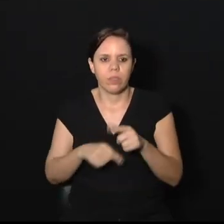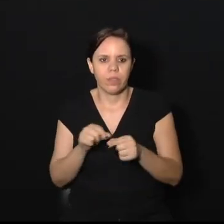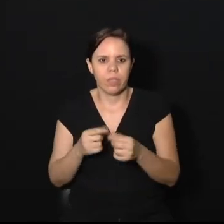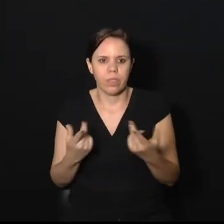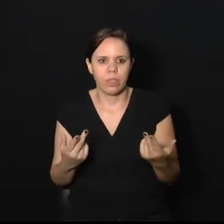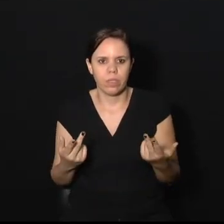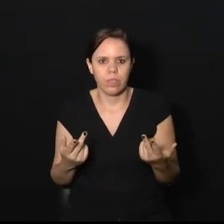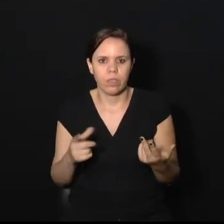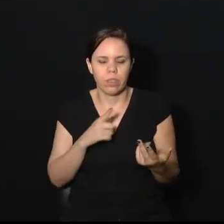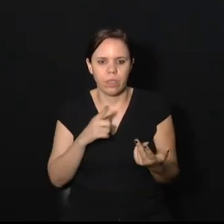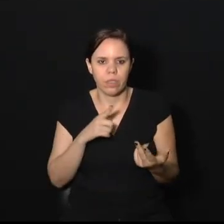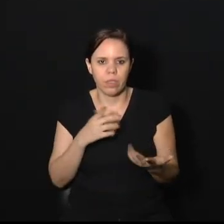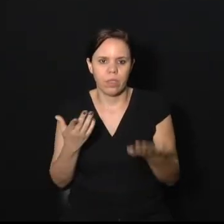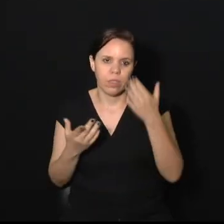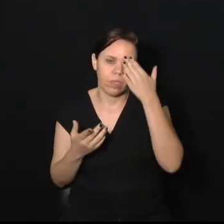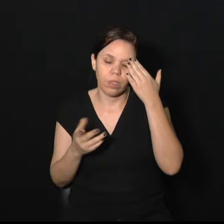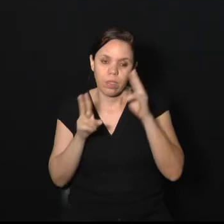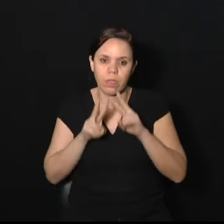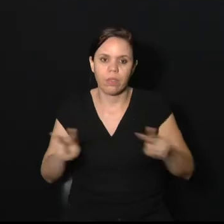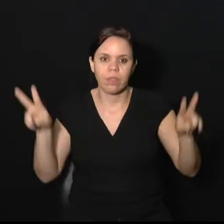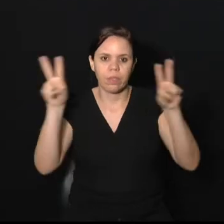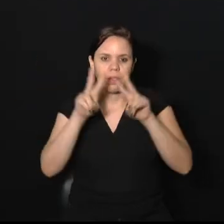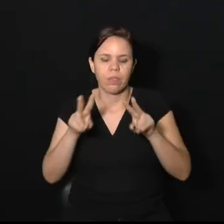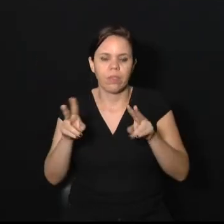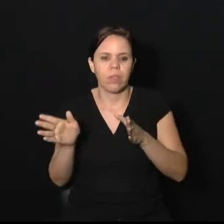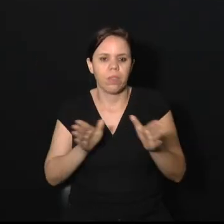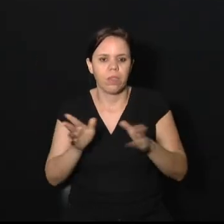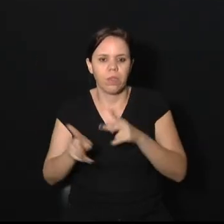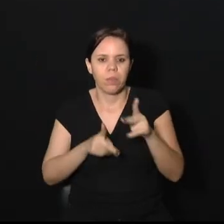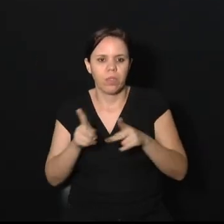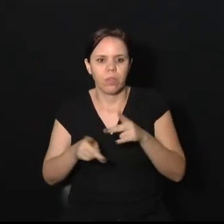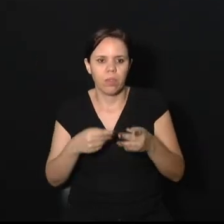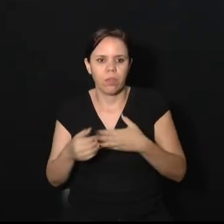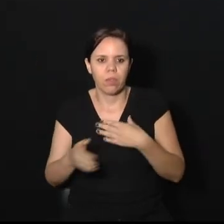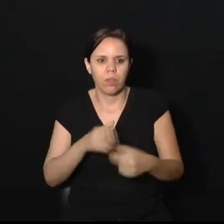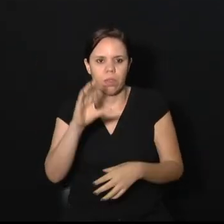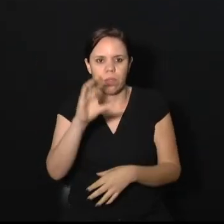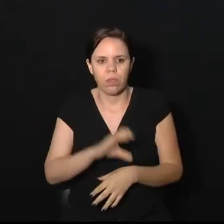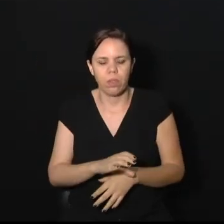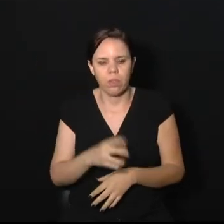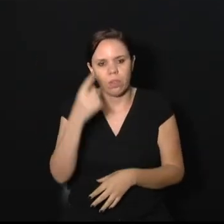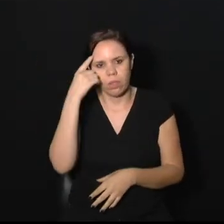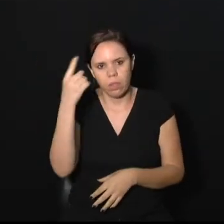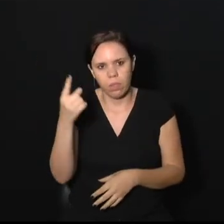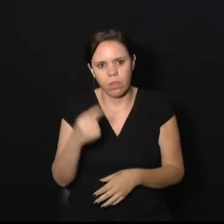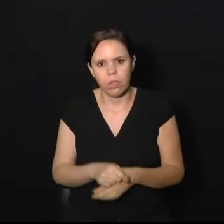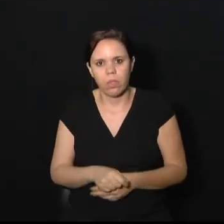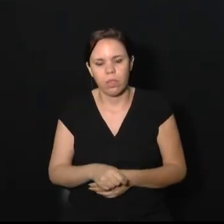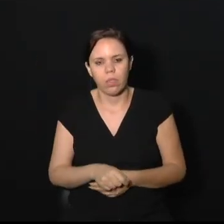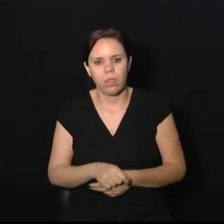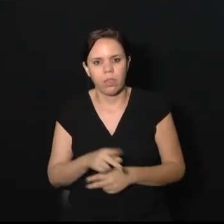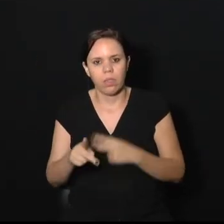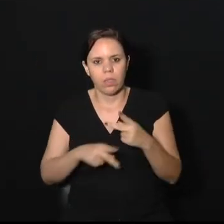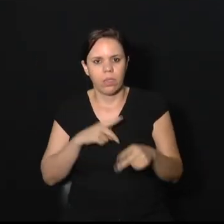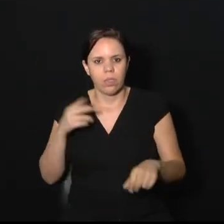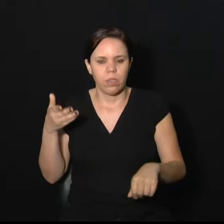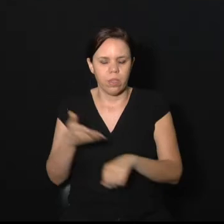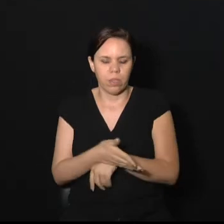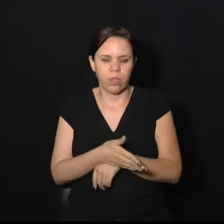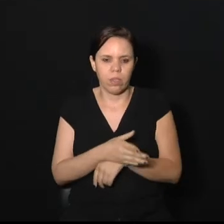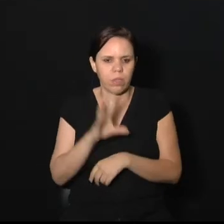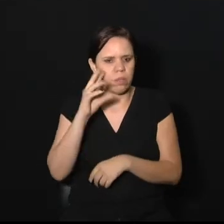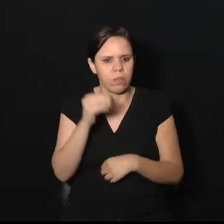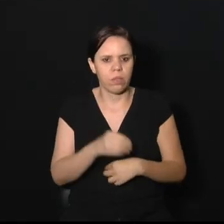visão que hoje a plataforma tem. Essa visão está acessível para qualquer pessoa, qualquer cidadão. A ideia é que o cidadão acesse a plataforma e